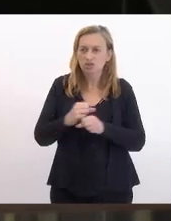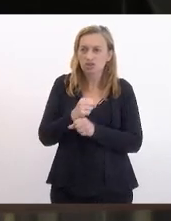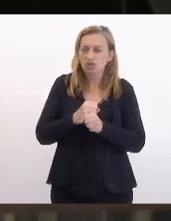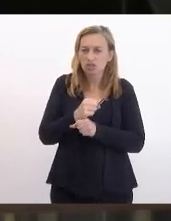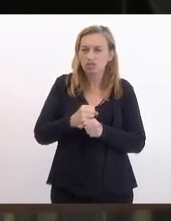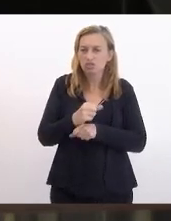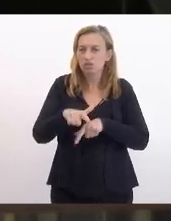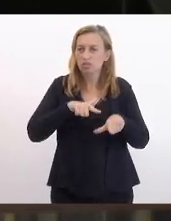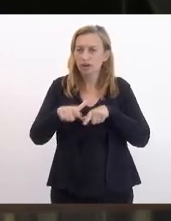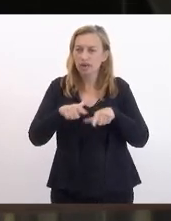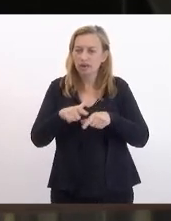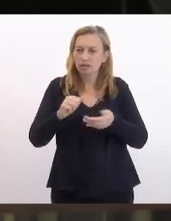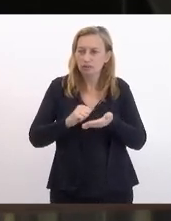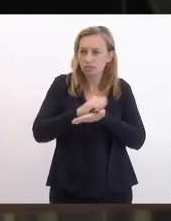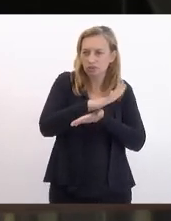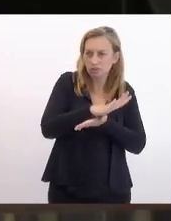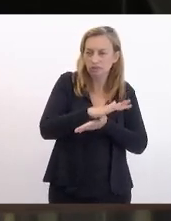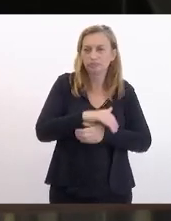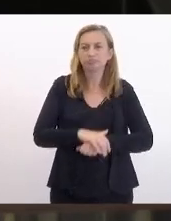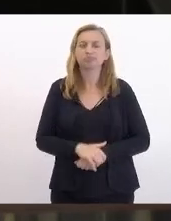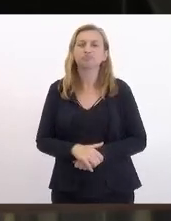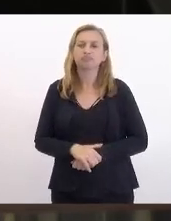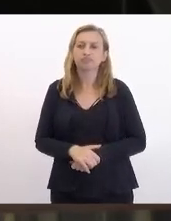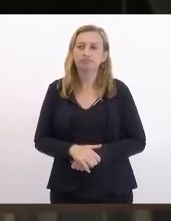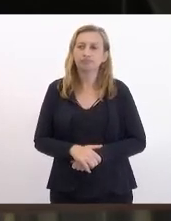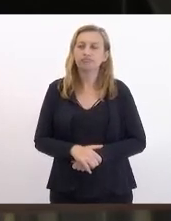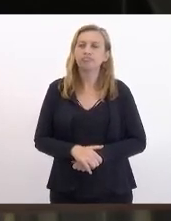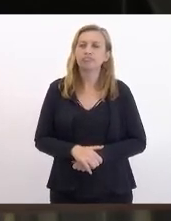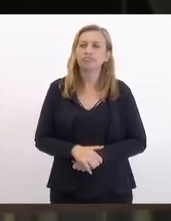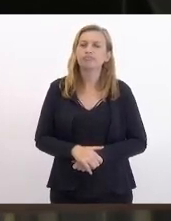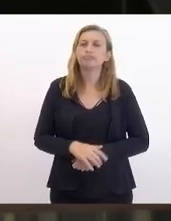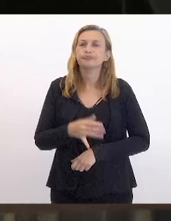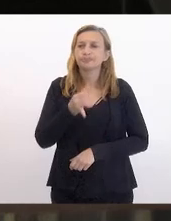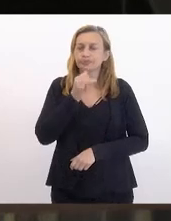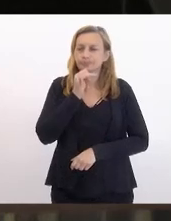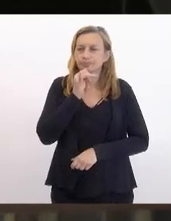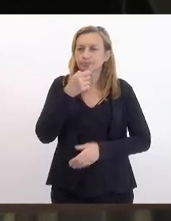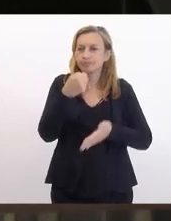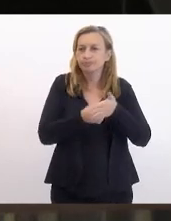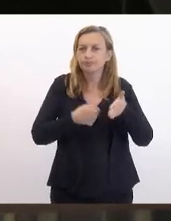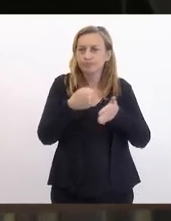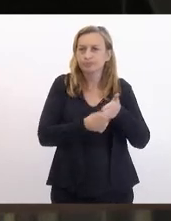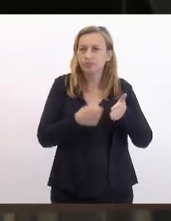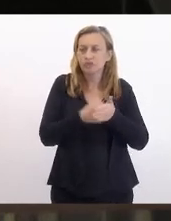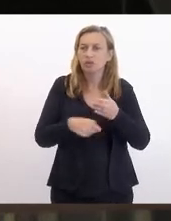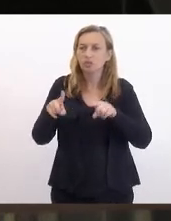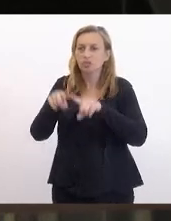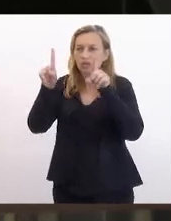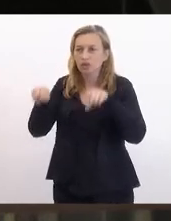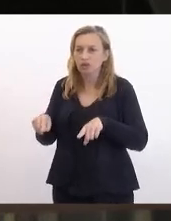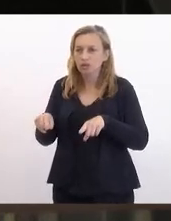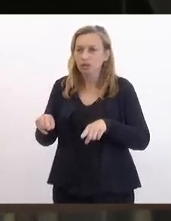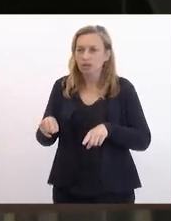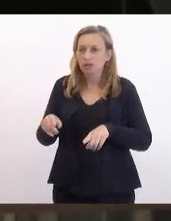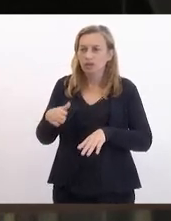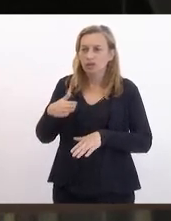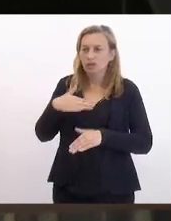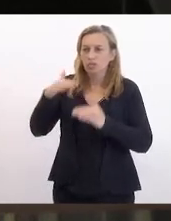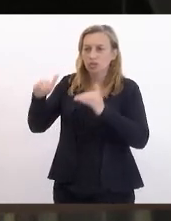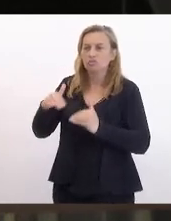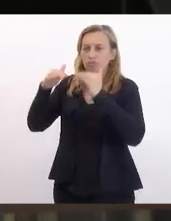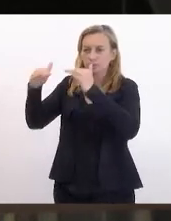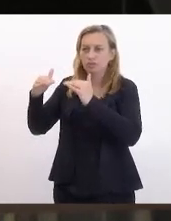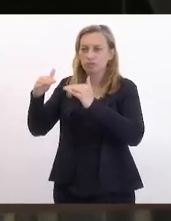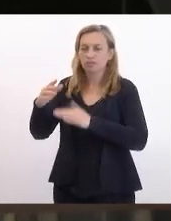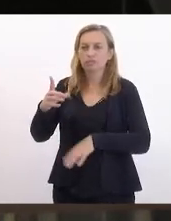foram anistiados por esta casa tendo como exemplo de luta o servidor que é meu suplente